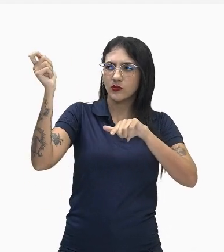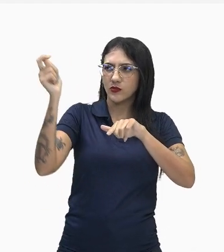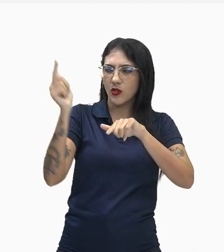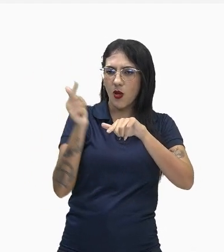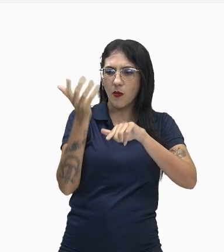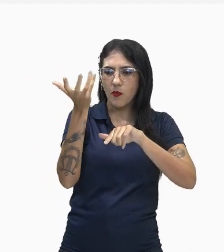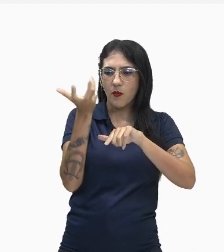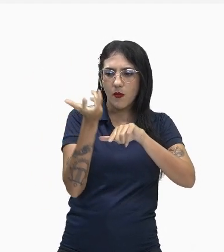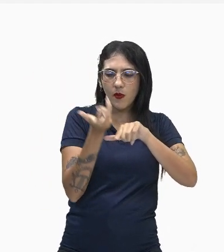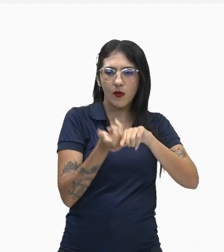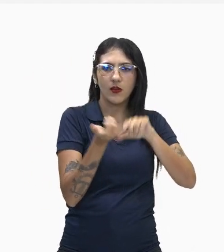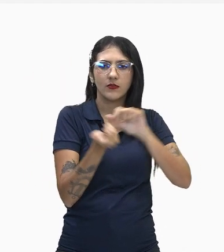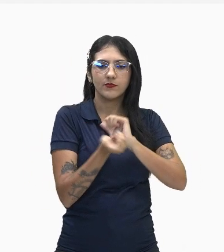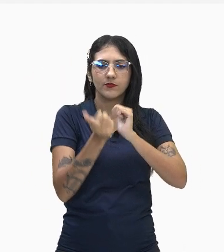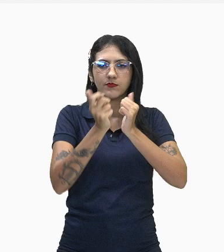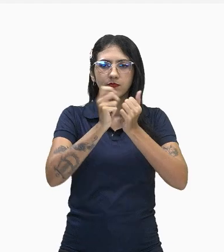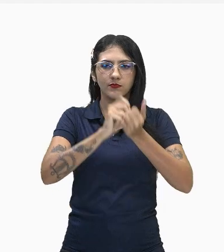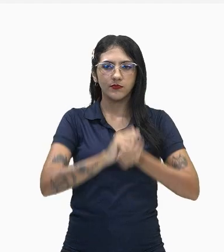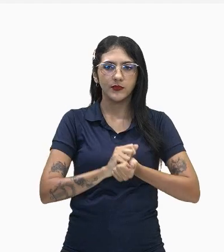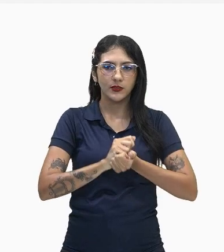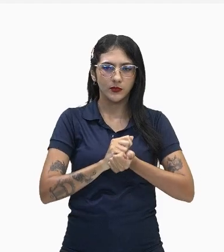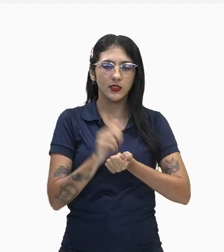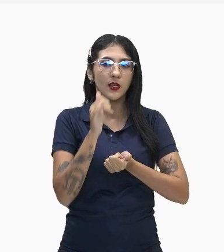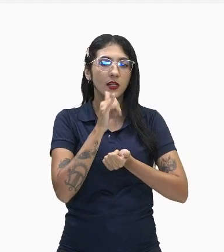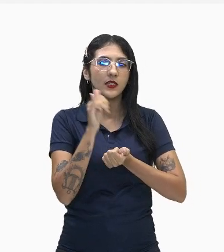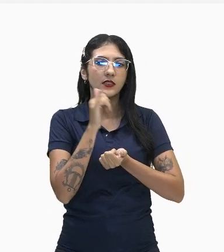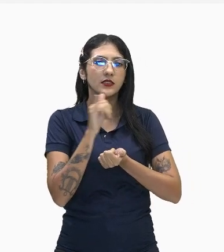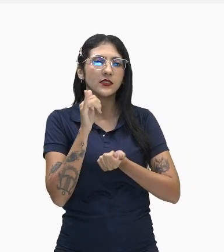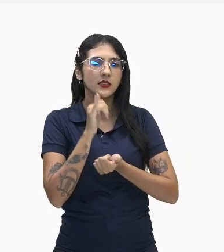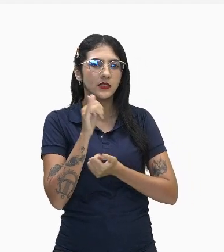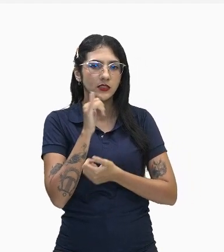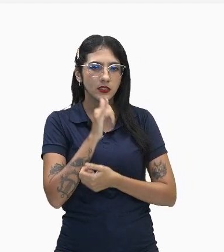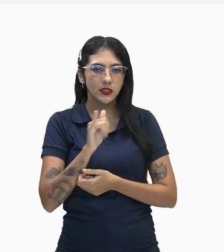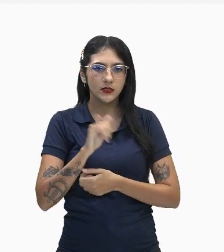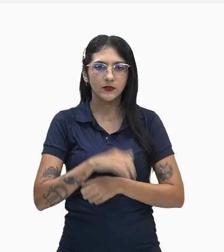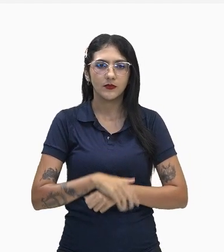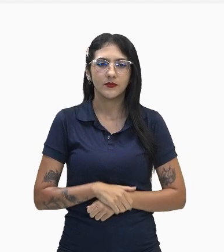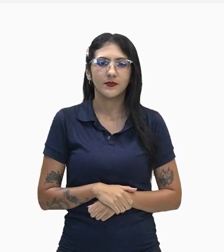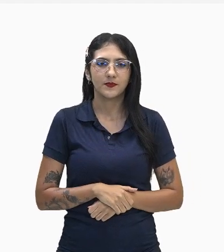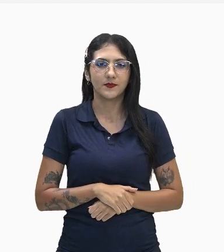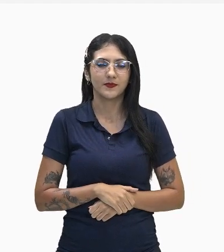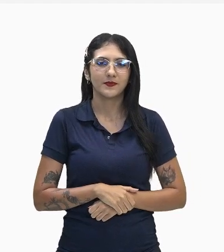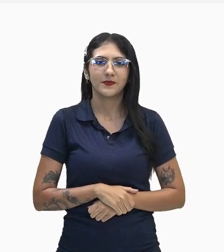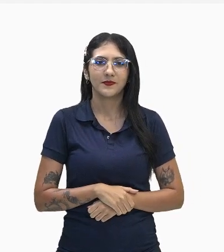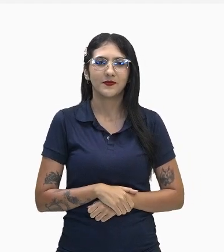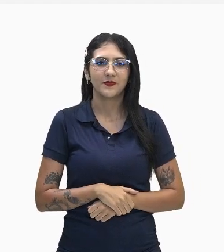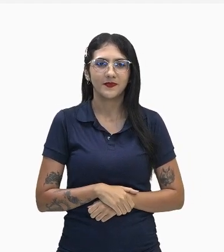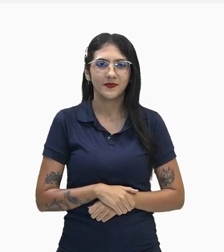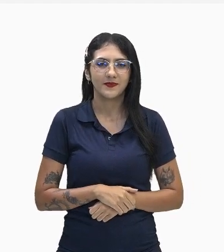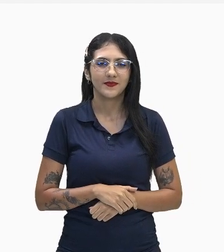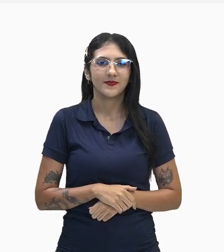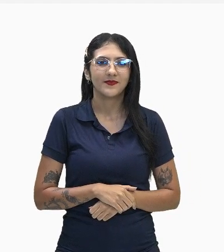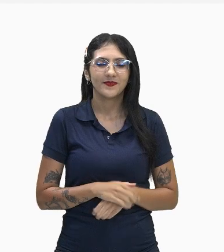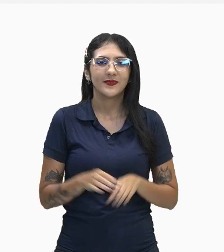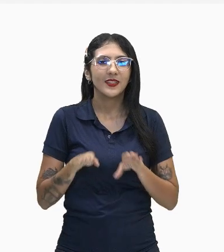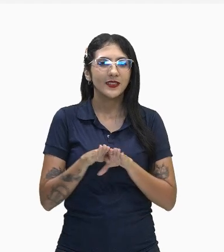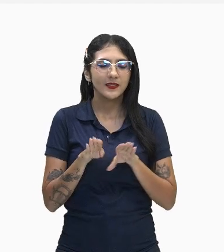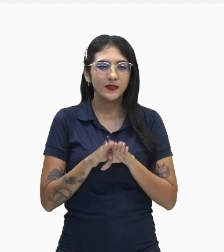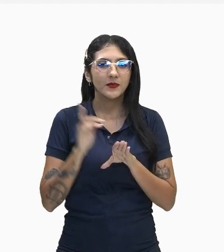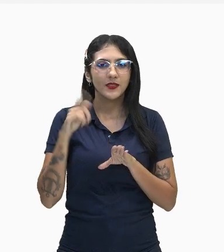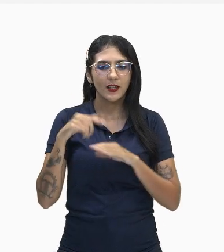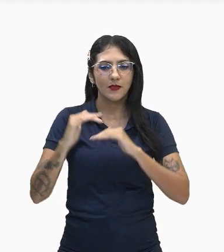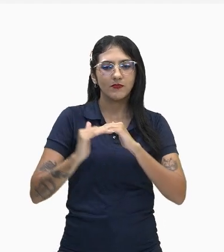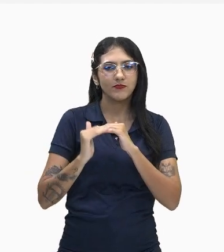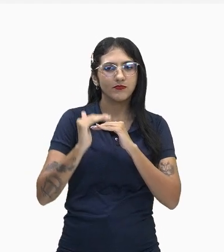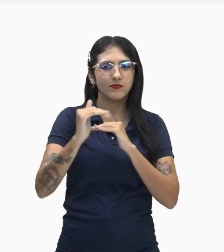convertem a eletricidade através de um processo chamado fotossíntese. Então, os painéis solares, eles são instalados